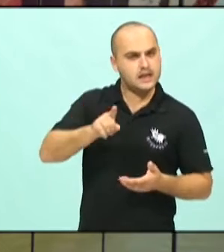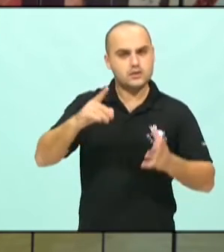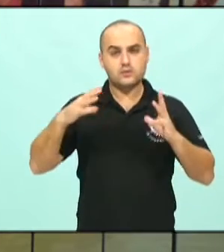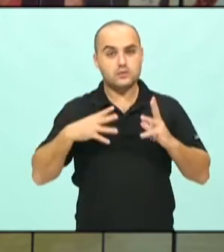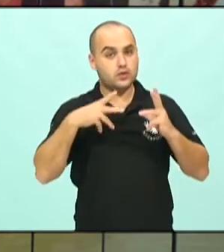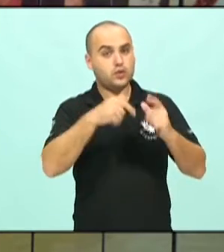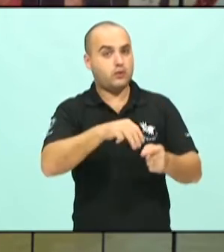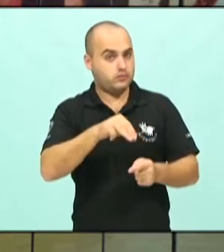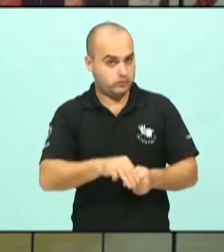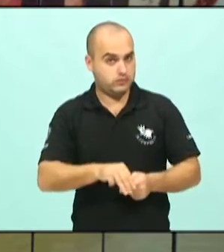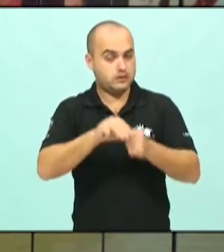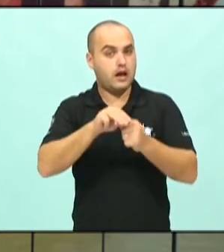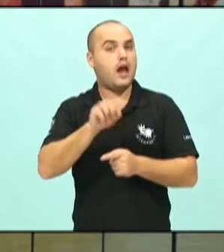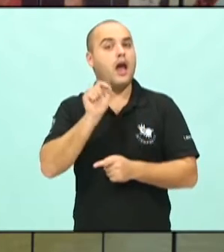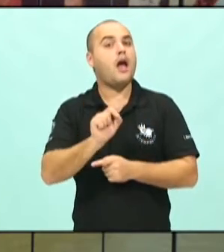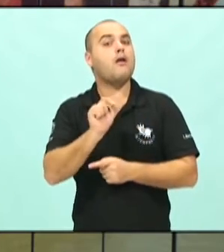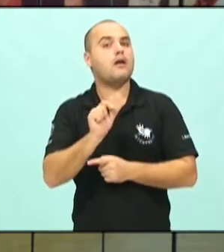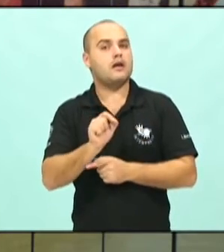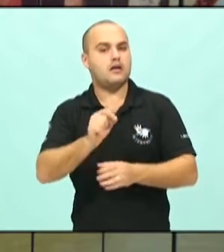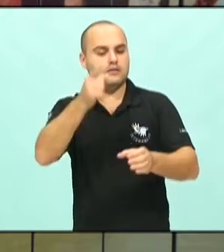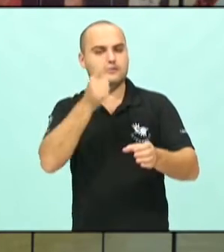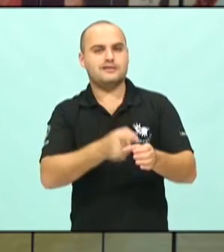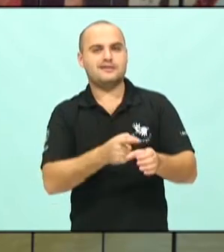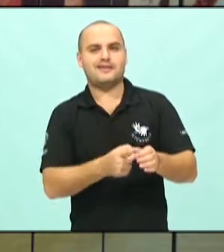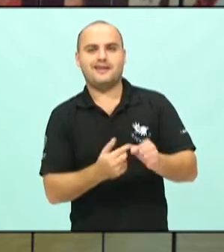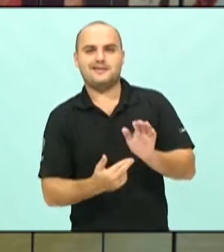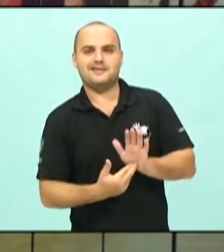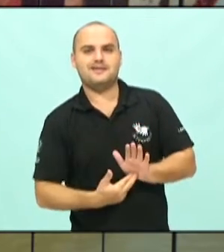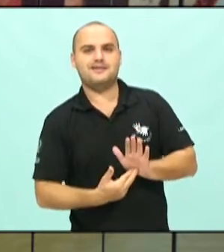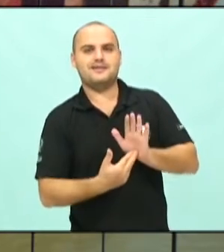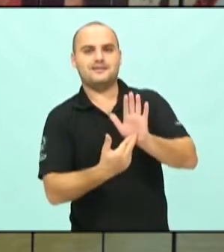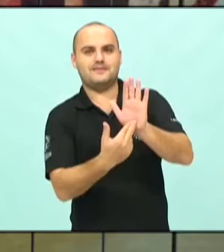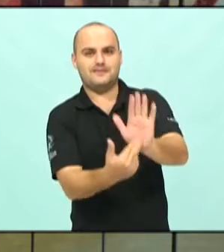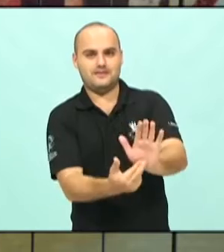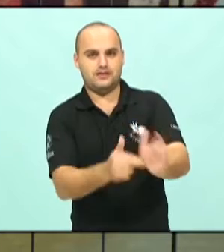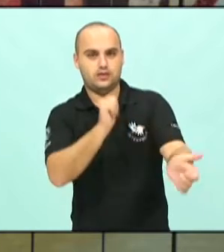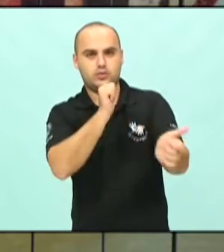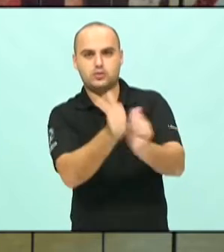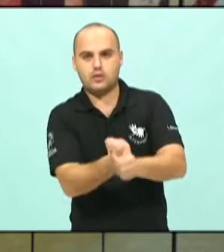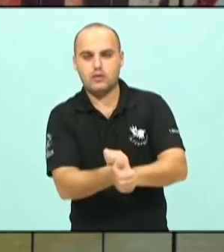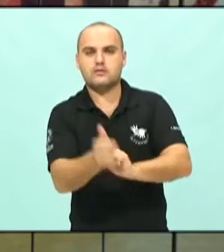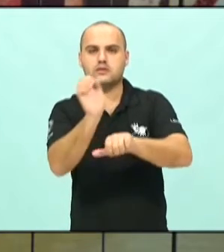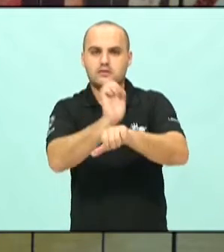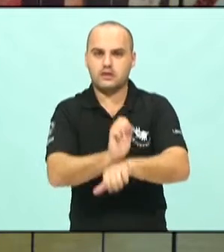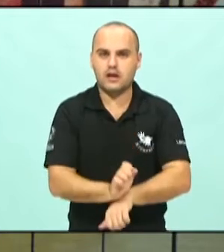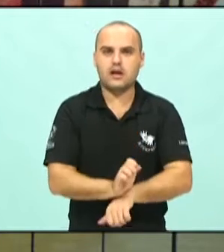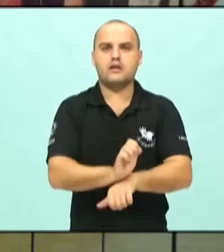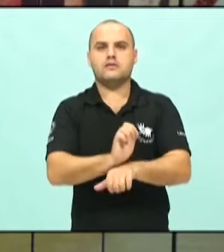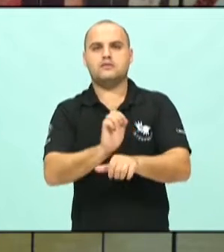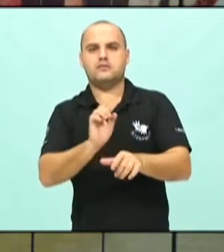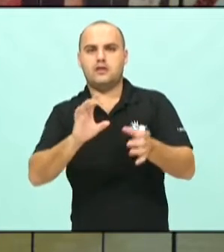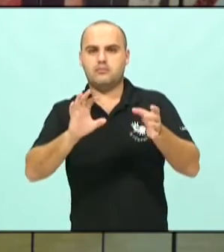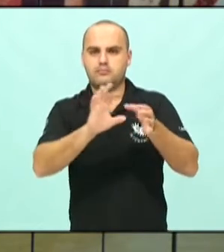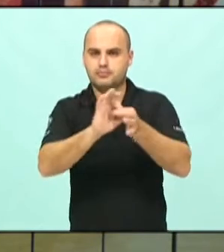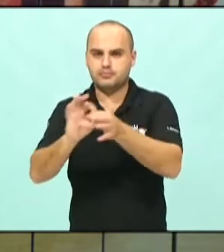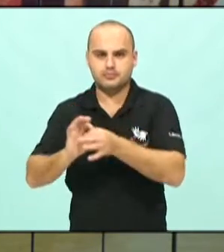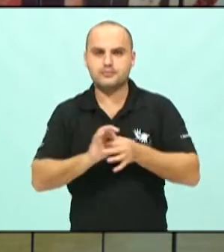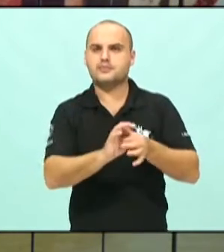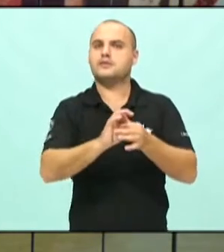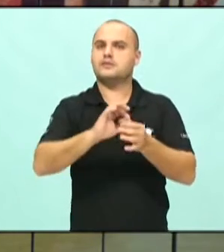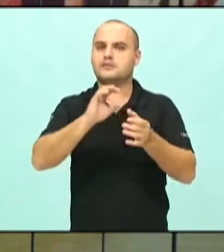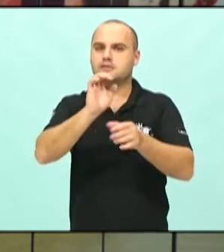maneira que é a cidade que está indo representar a nível de Jogos Abertos, Joguinhos Abertos, Olimpíada Escolar de Santa